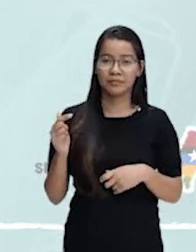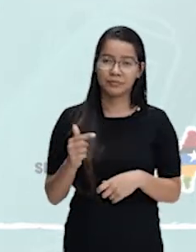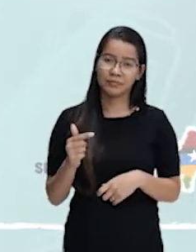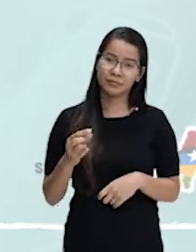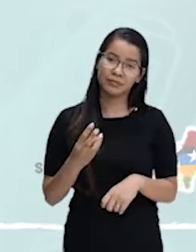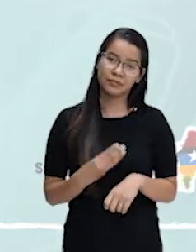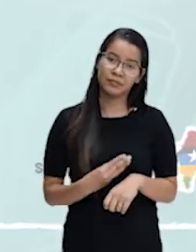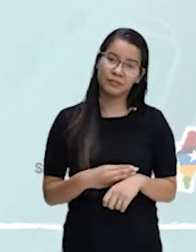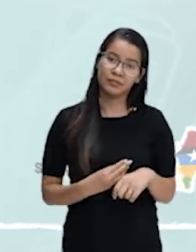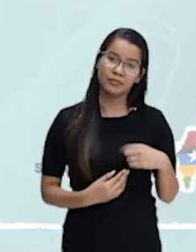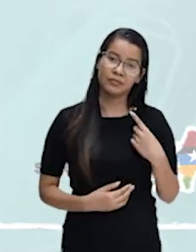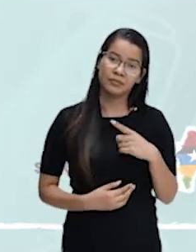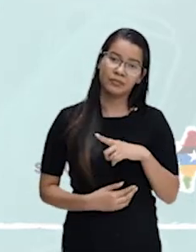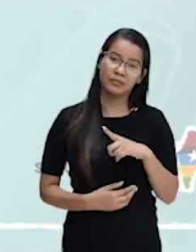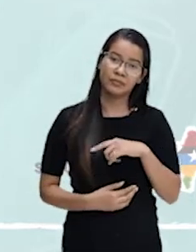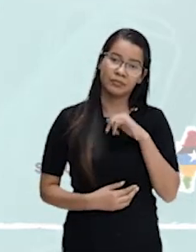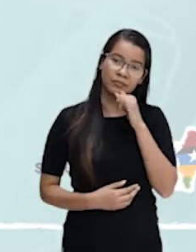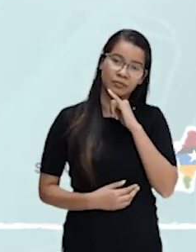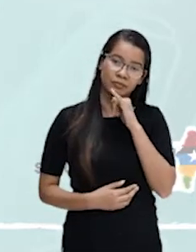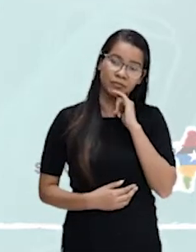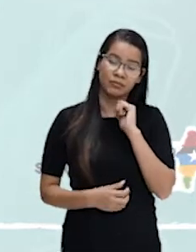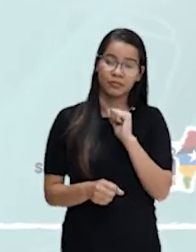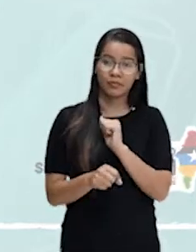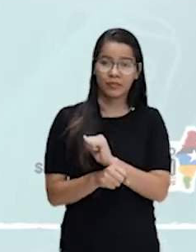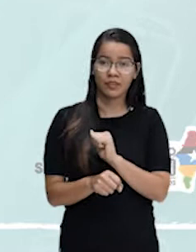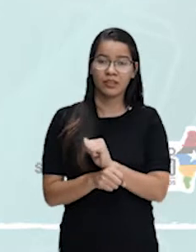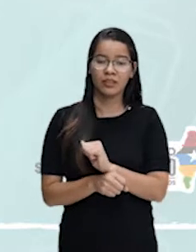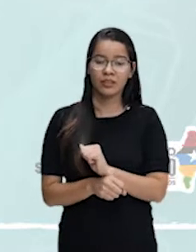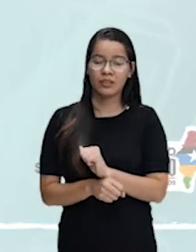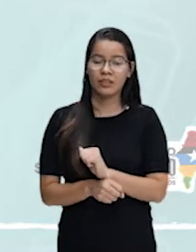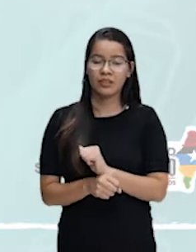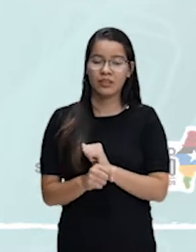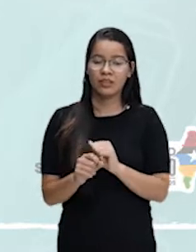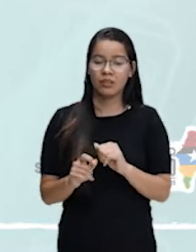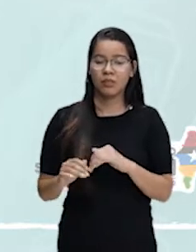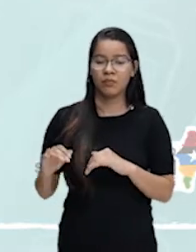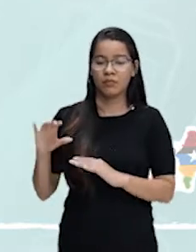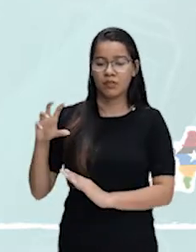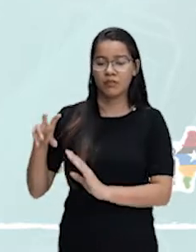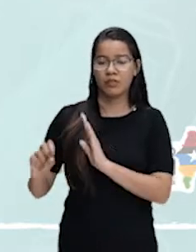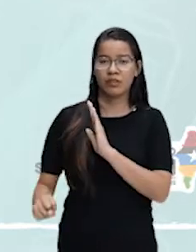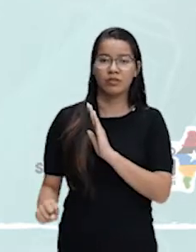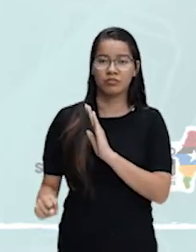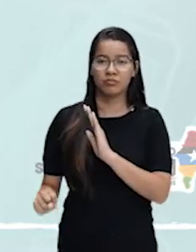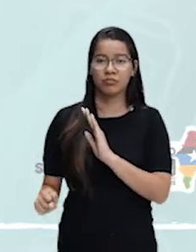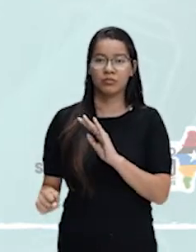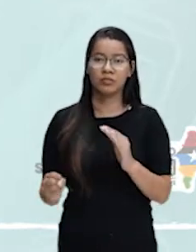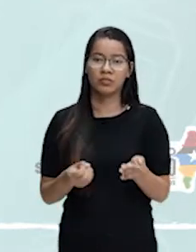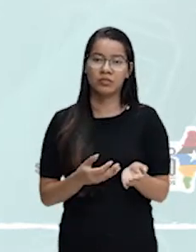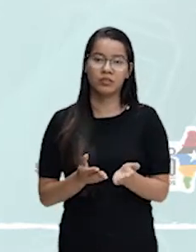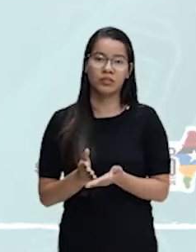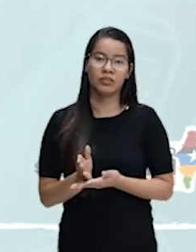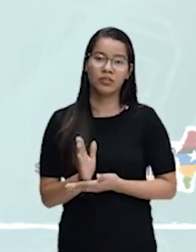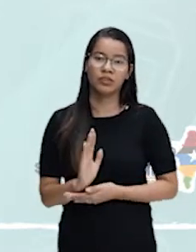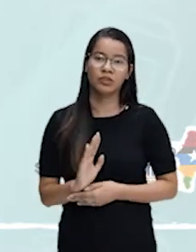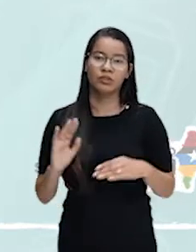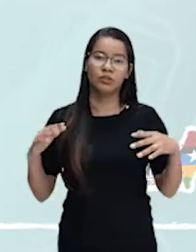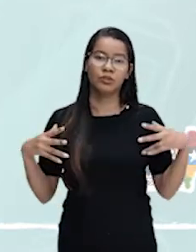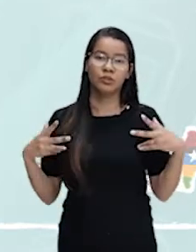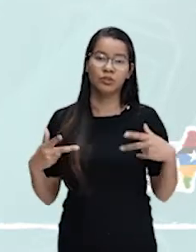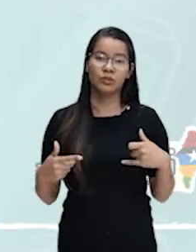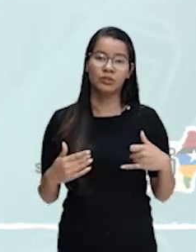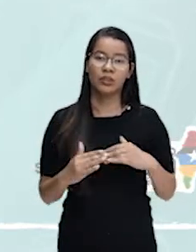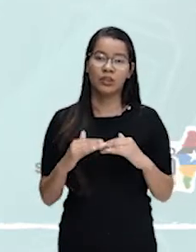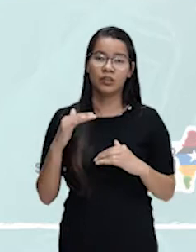momento nós teremos, por exemplo, a paralisação das invasões germânicas. Durante toda a Alta Idade